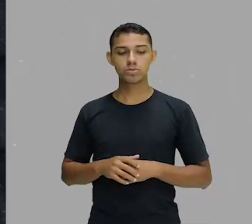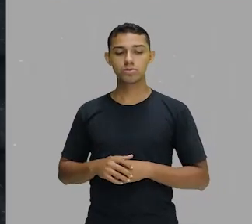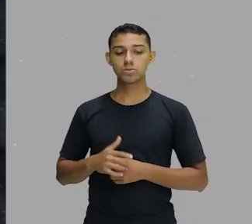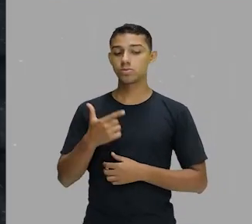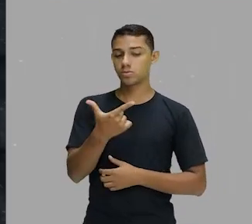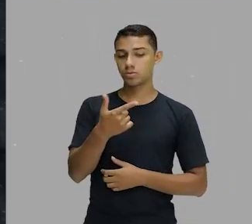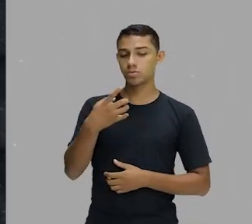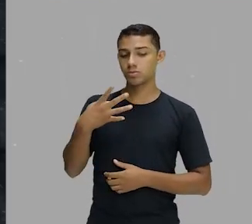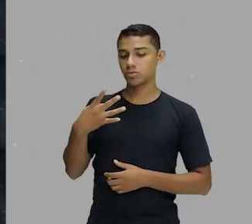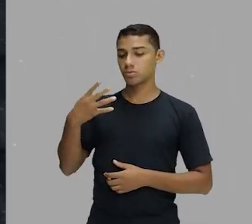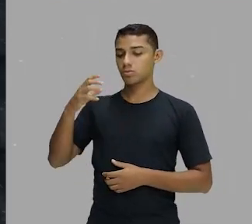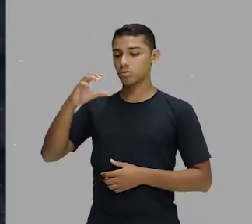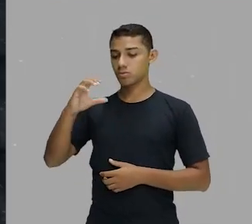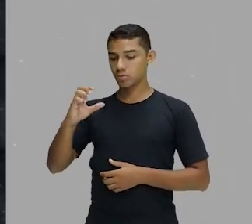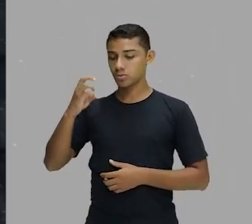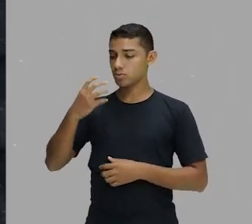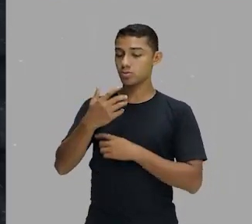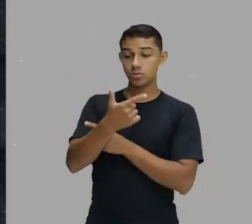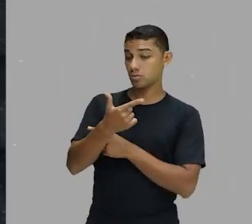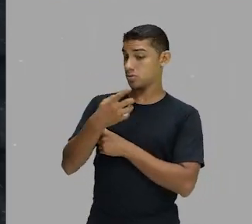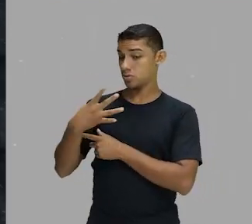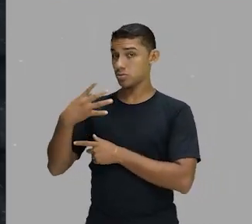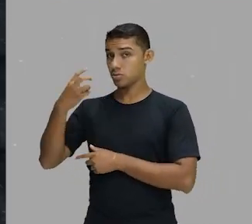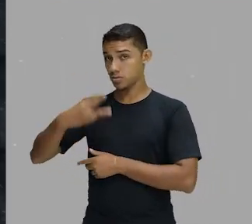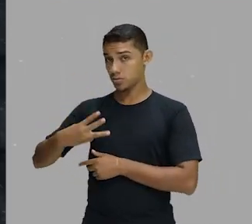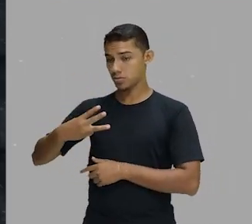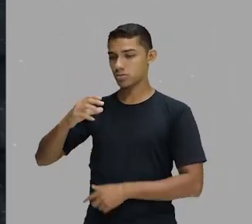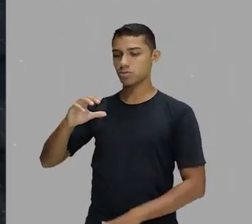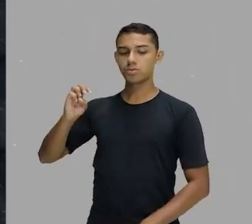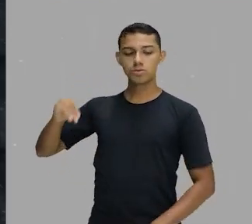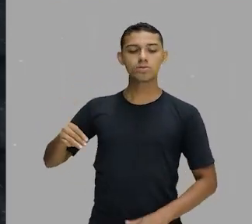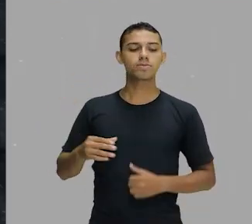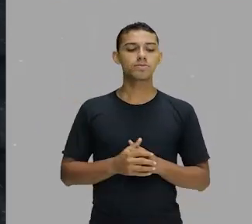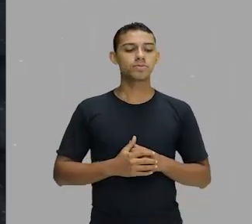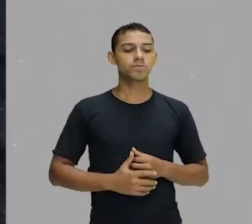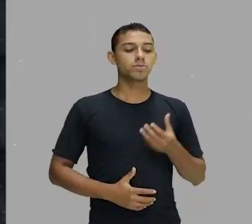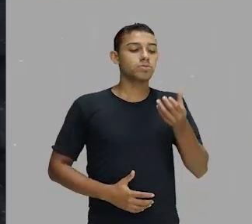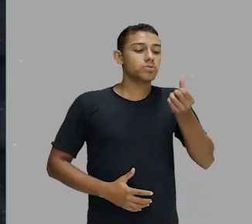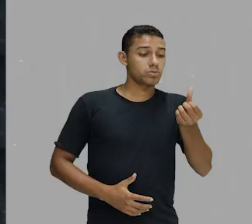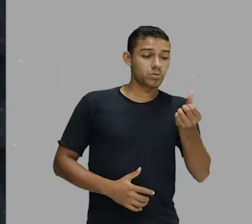3, 243. Após o sexto mês,